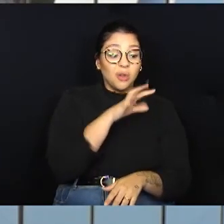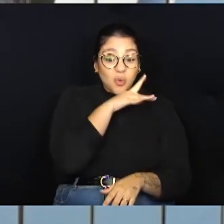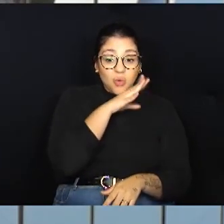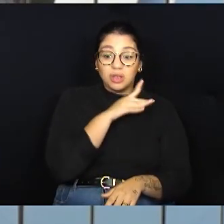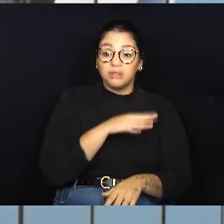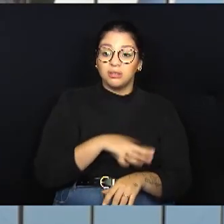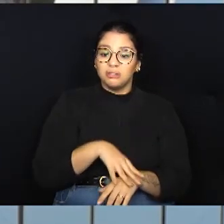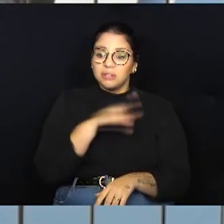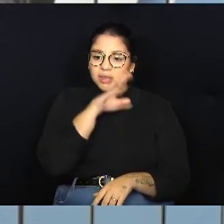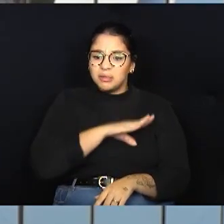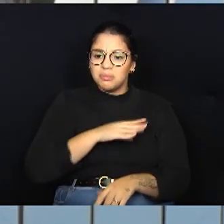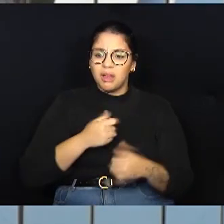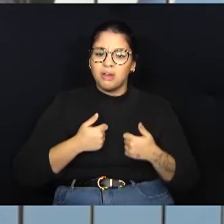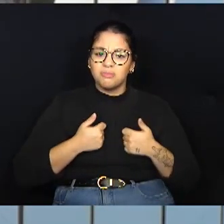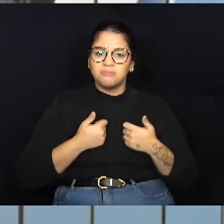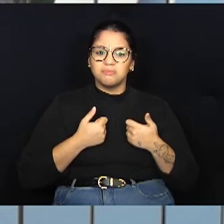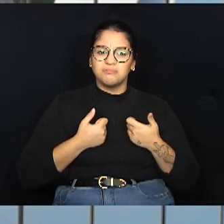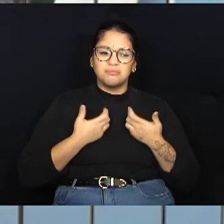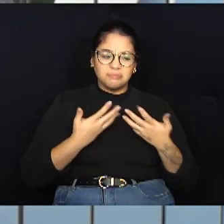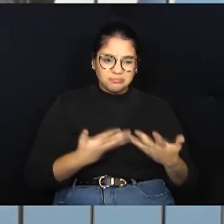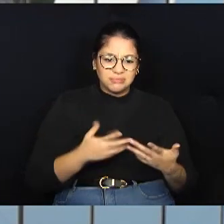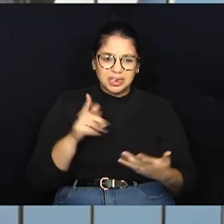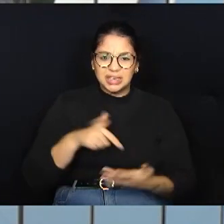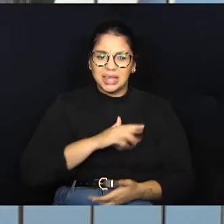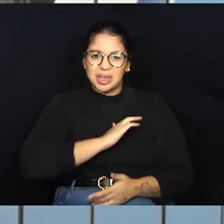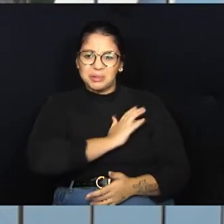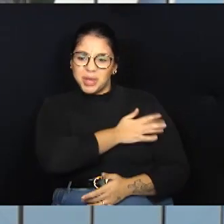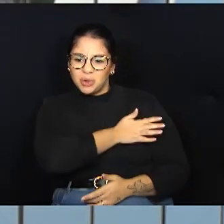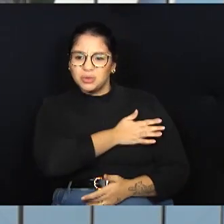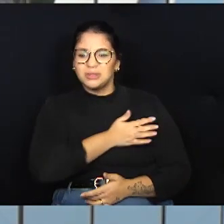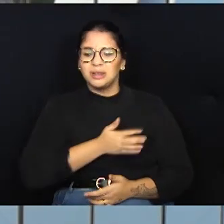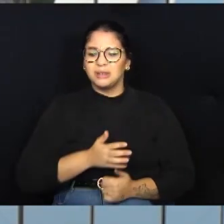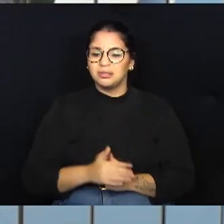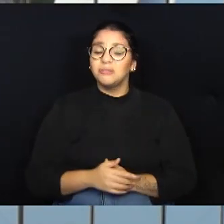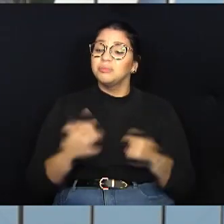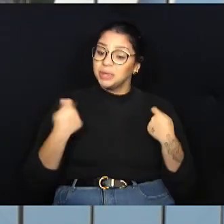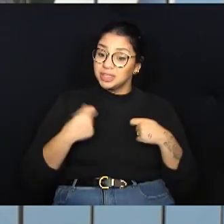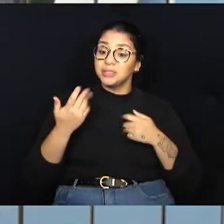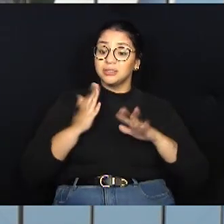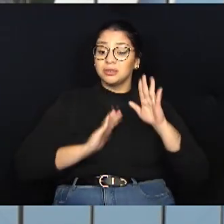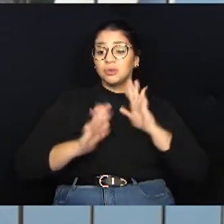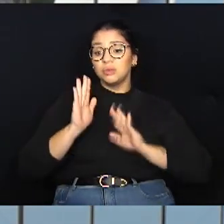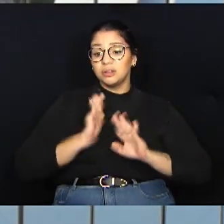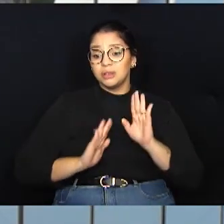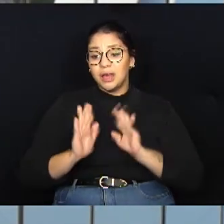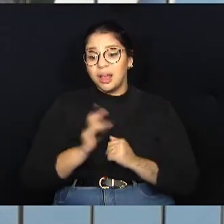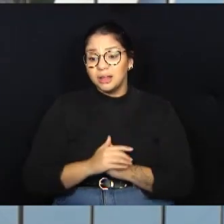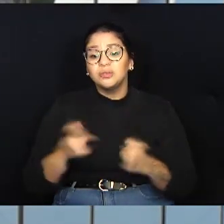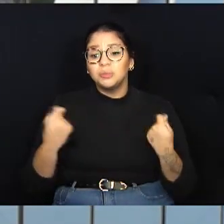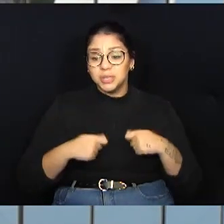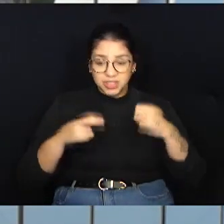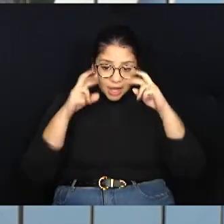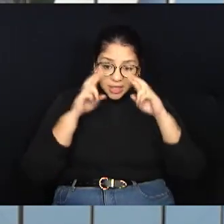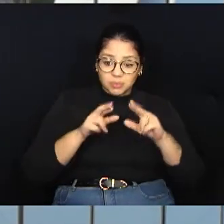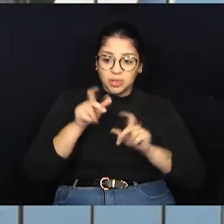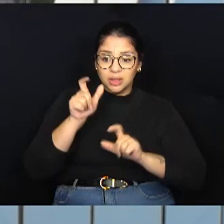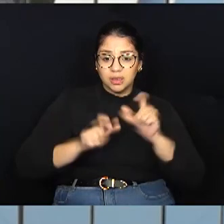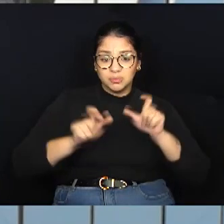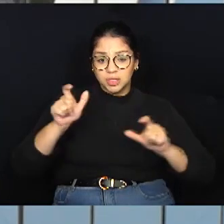ataca, expressa uma espécie de preconceito oculto. Nós temos que nos policiar. Nós temos que respeitar as